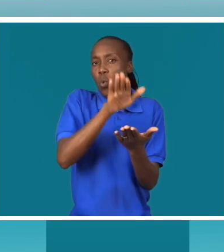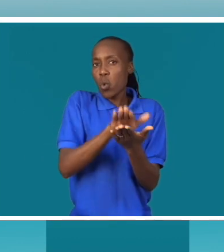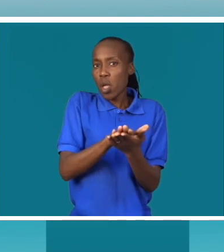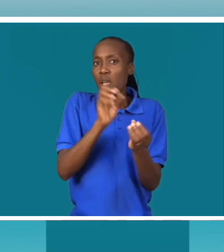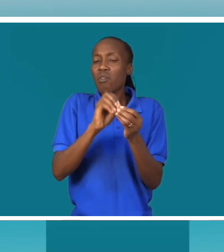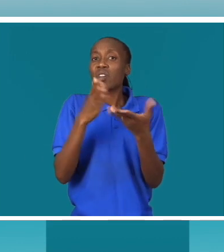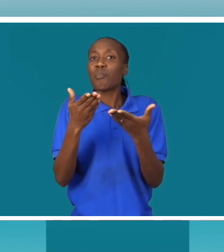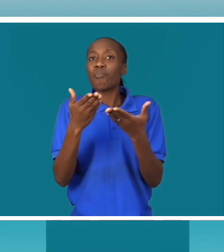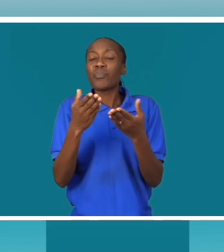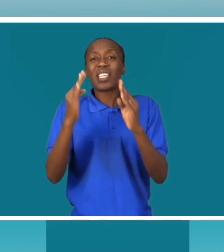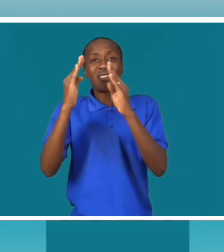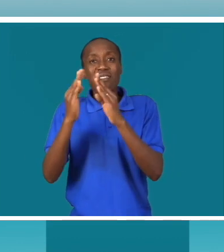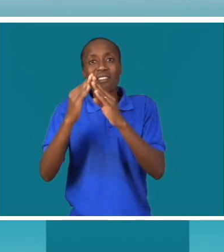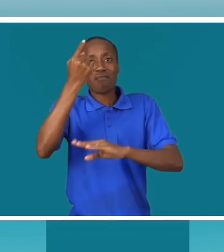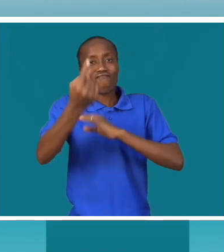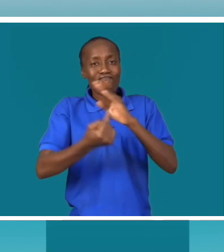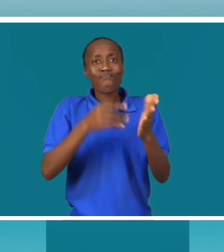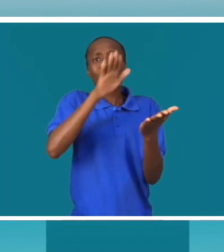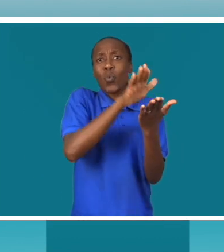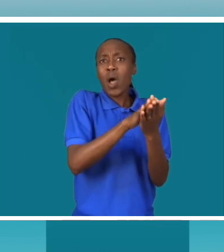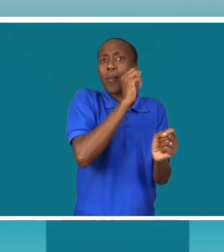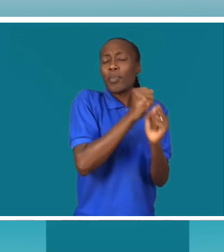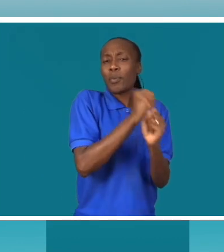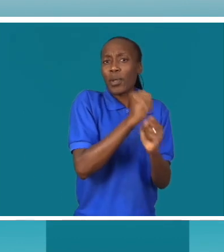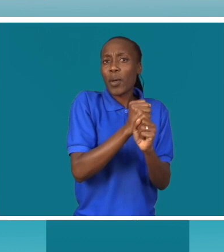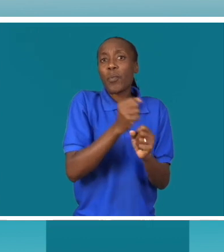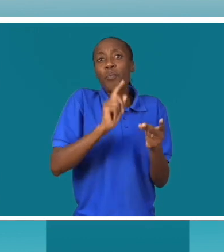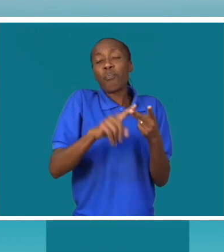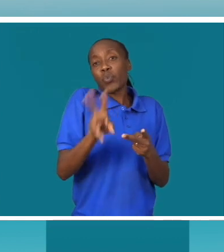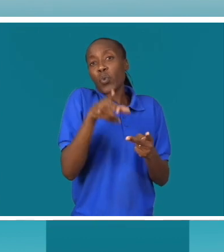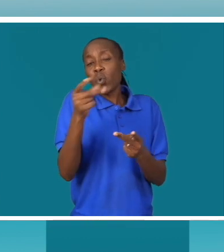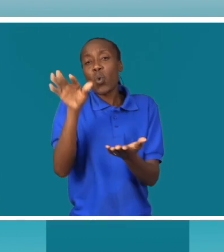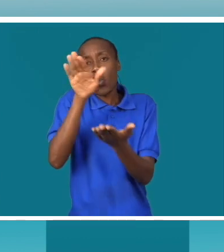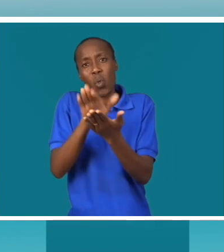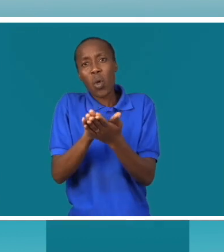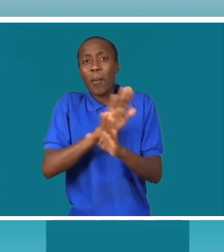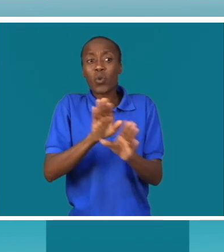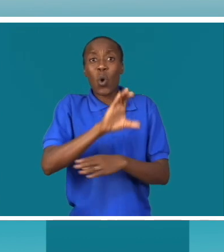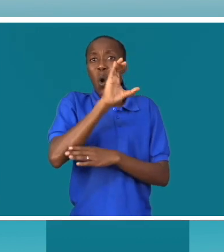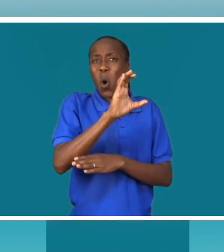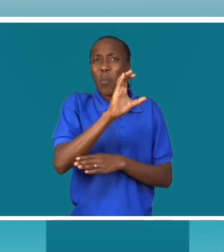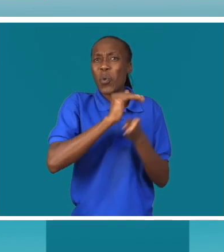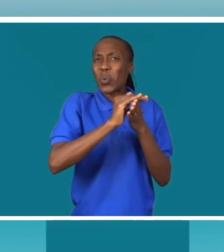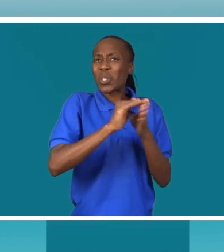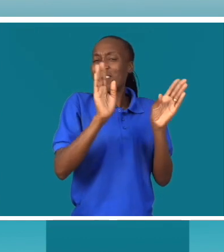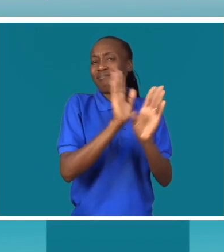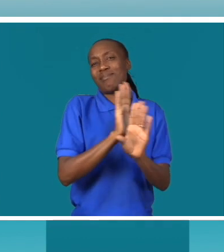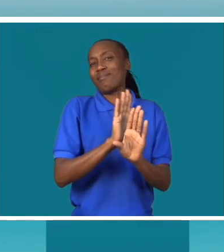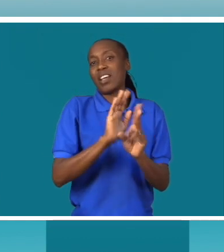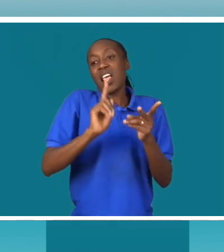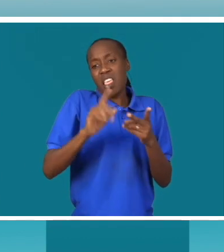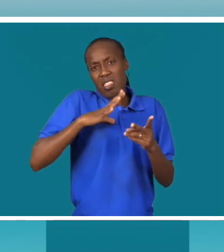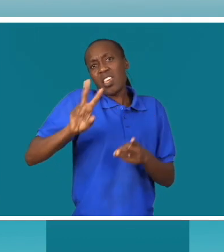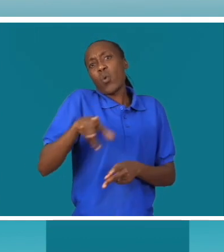Se tivéssemos um lugar fixo, seria bom para facilitar a nossa localização, porque fazemos também